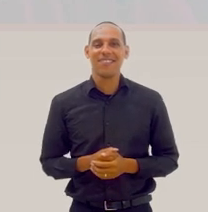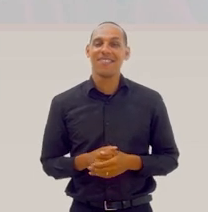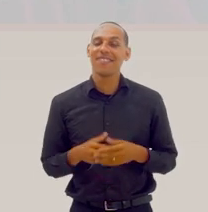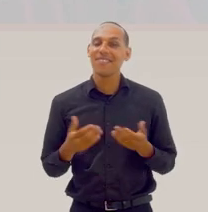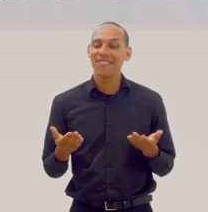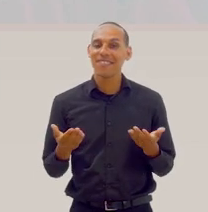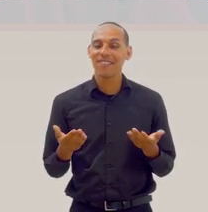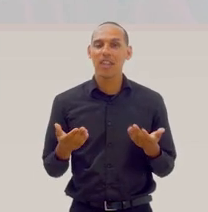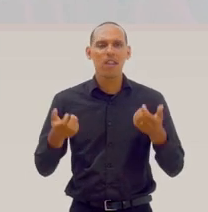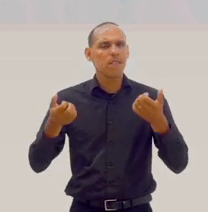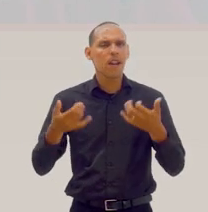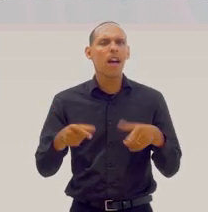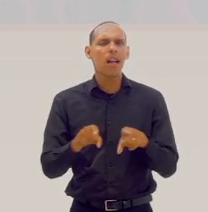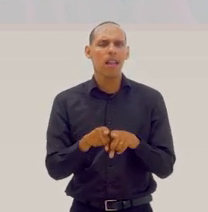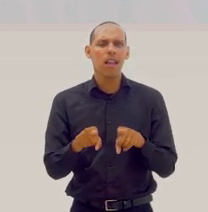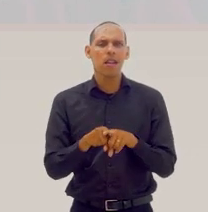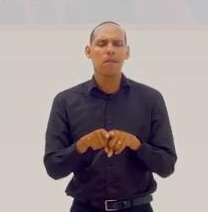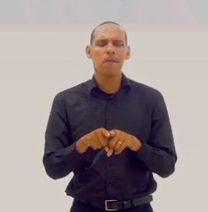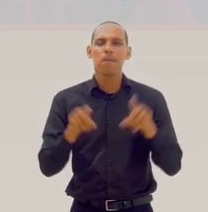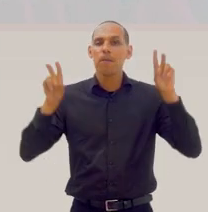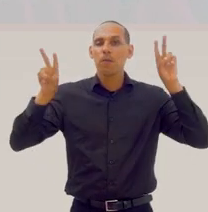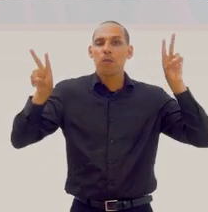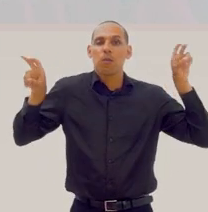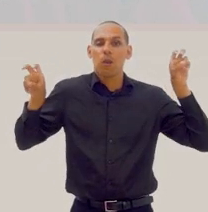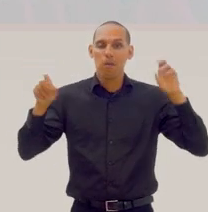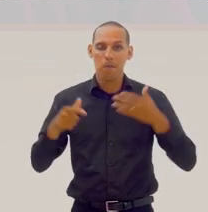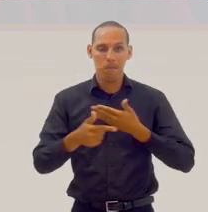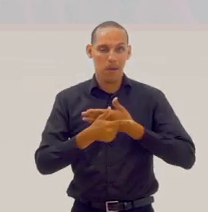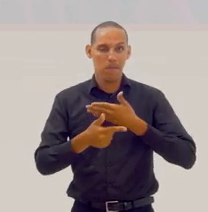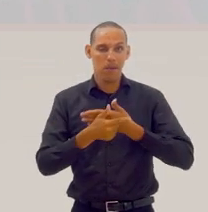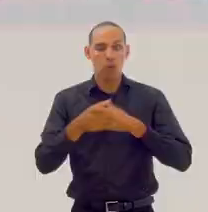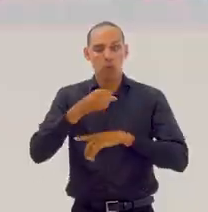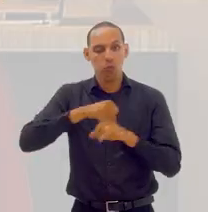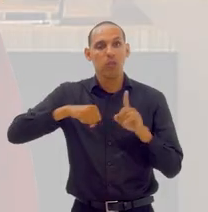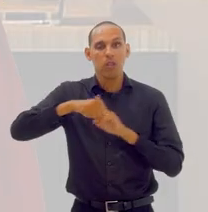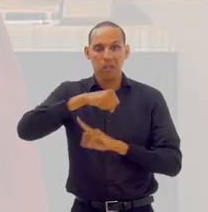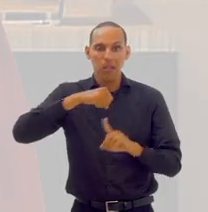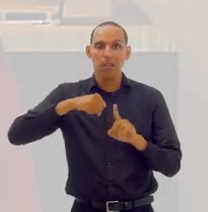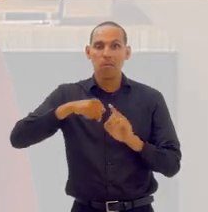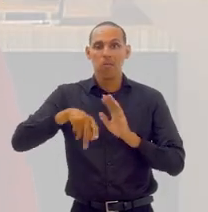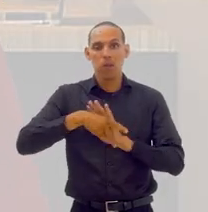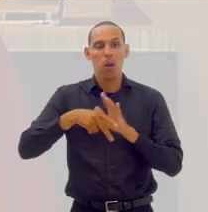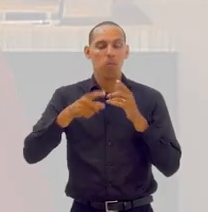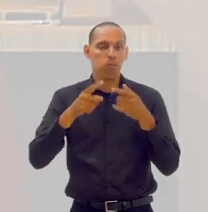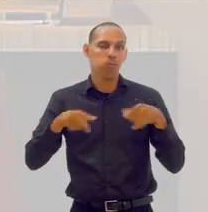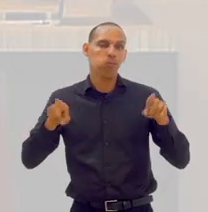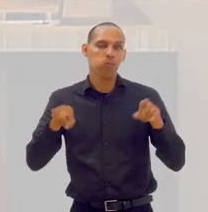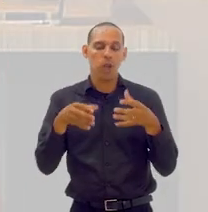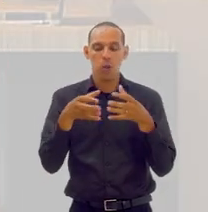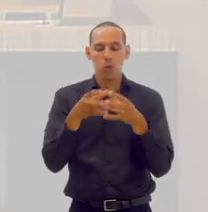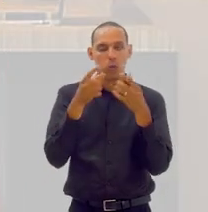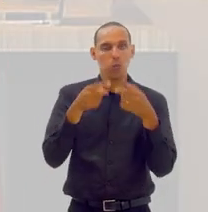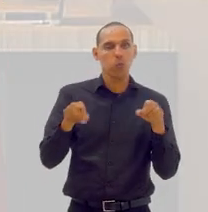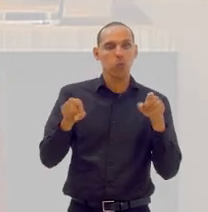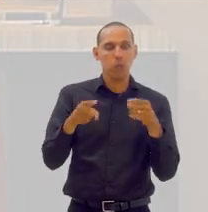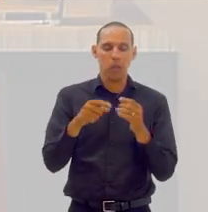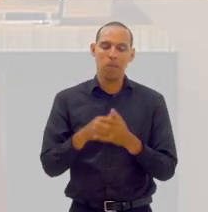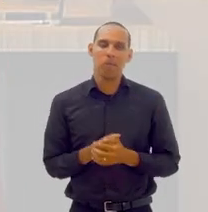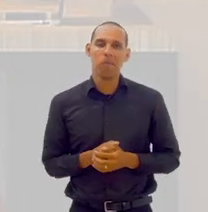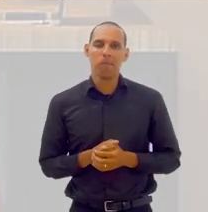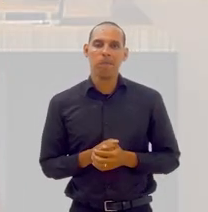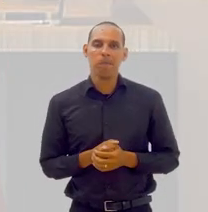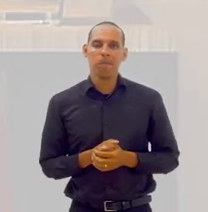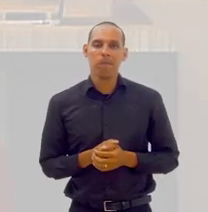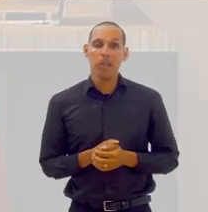eu queria que a gente falasse sobre o papel social da música, né, e das orquestras. No